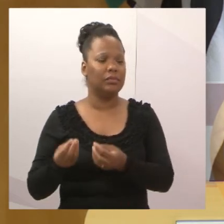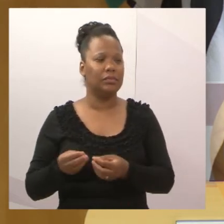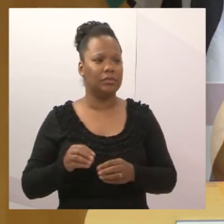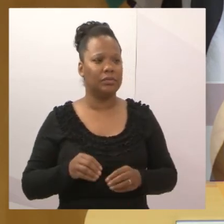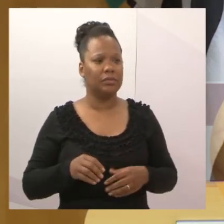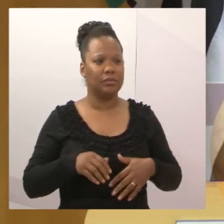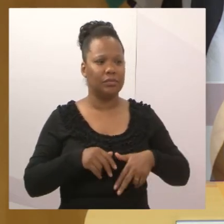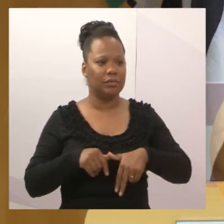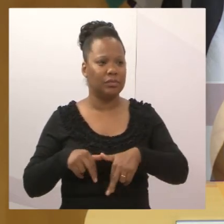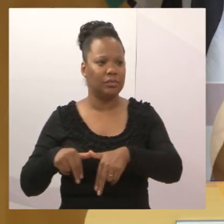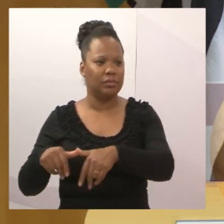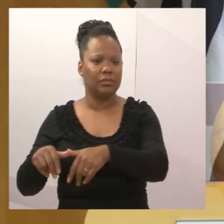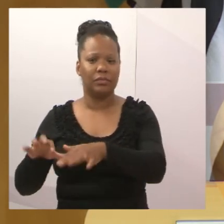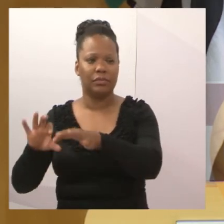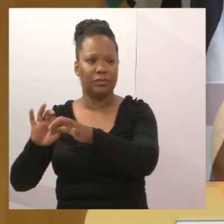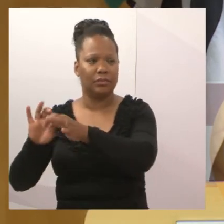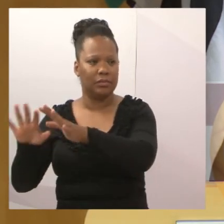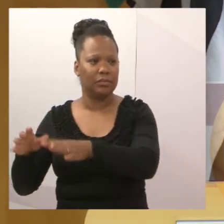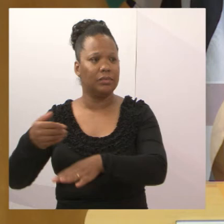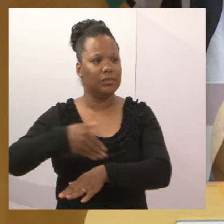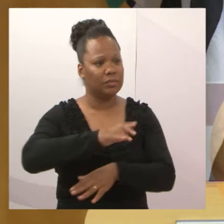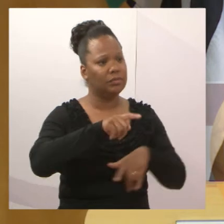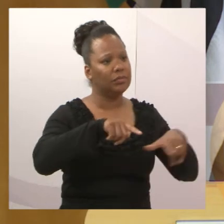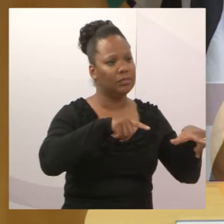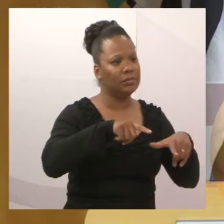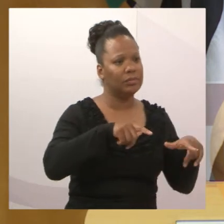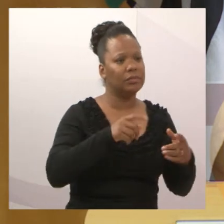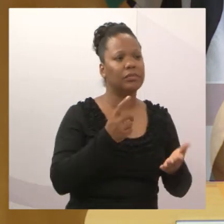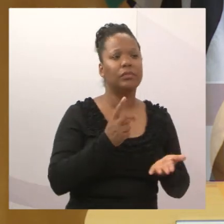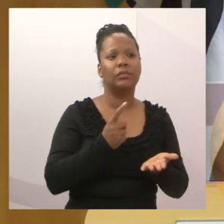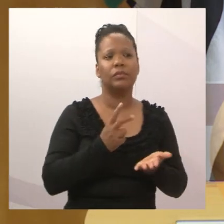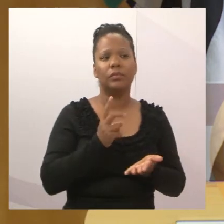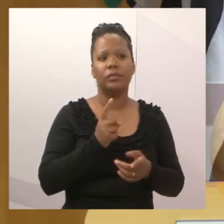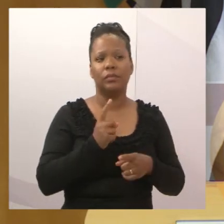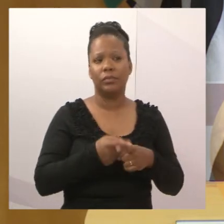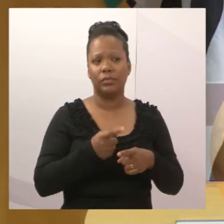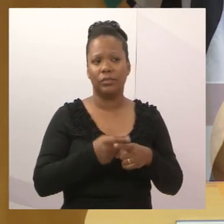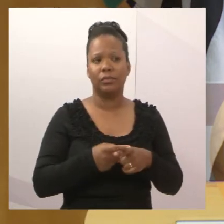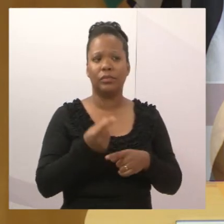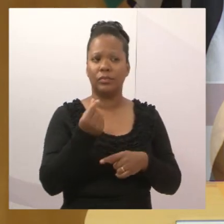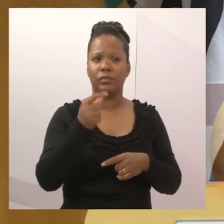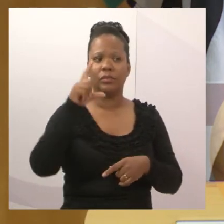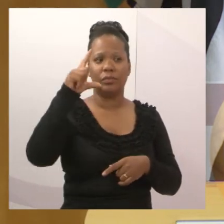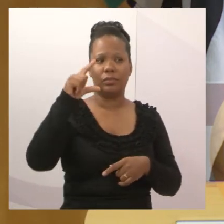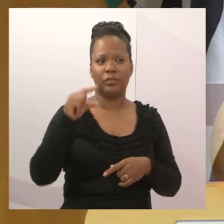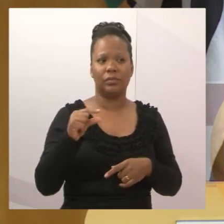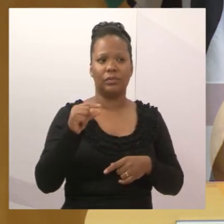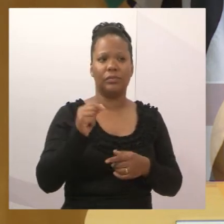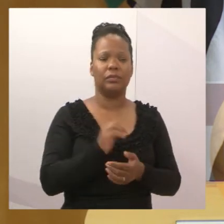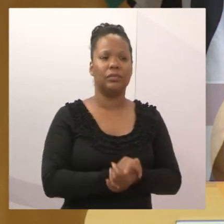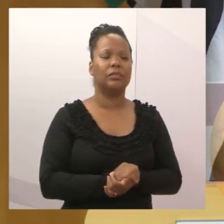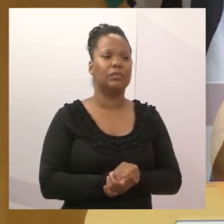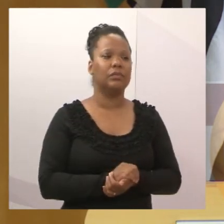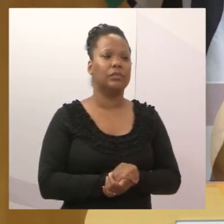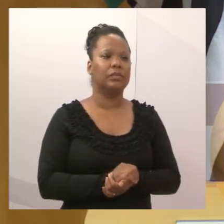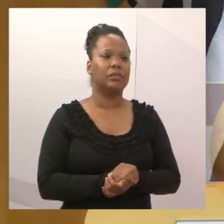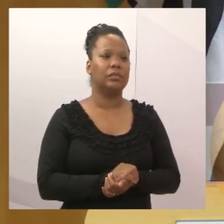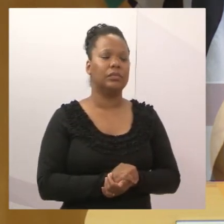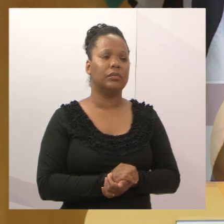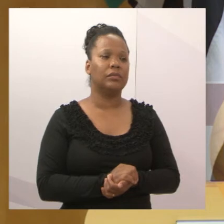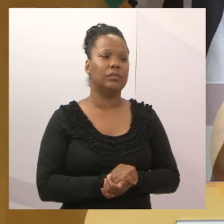não vai conseguir. Por quê? Porque os investimentos foram menores. Aí nós vamos aqui também para